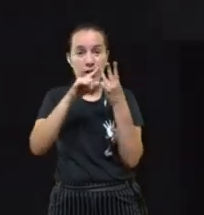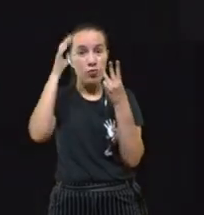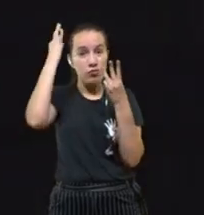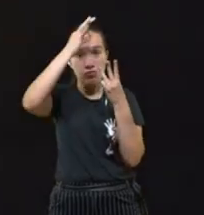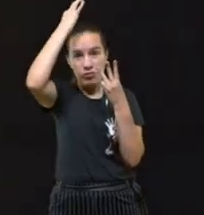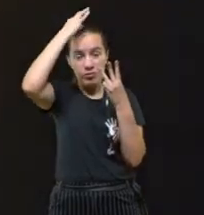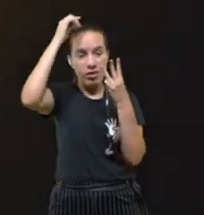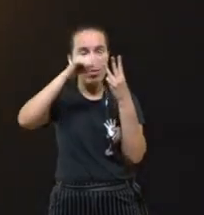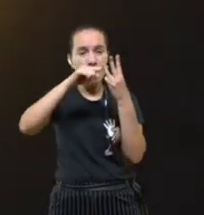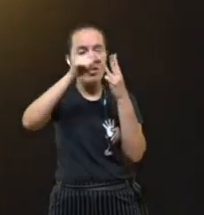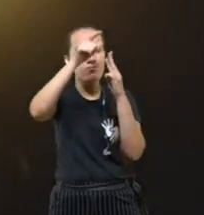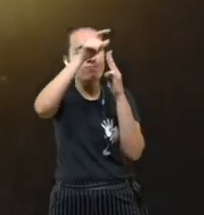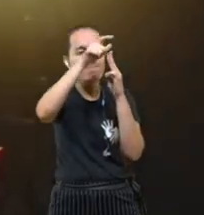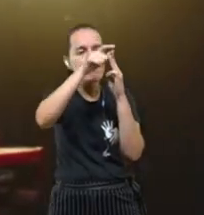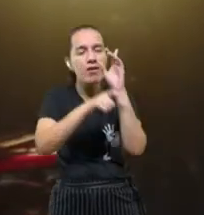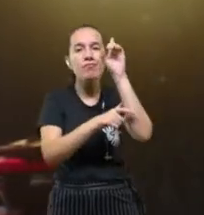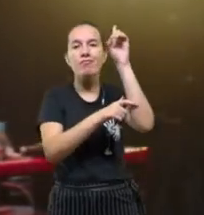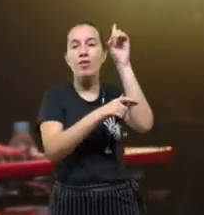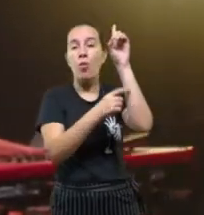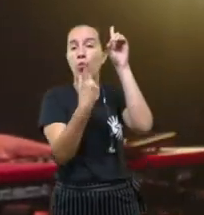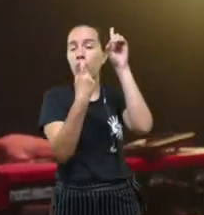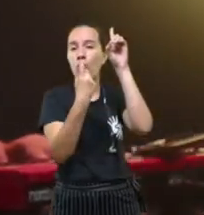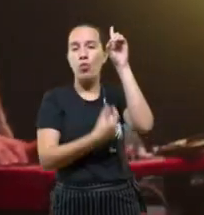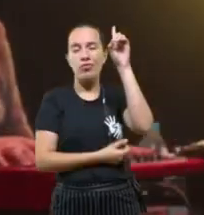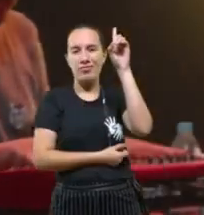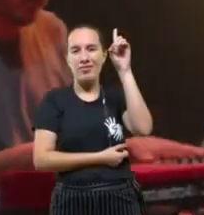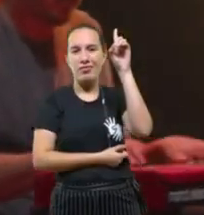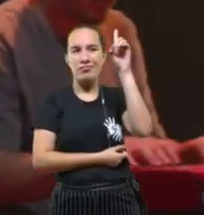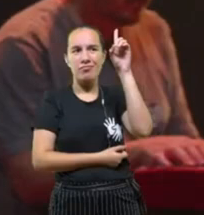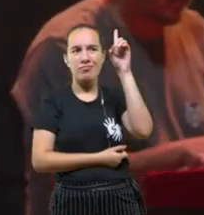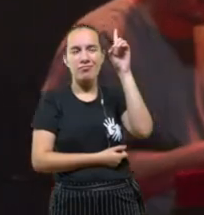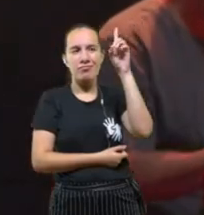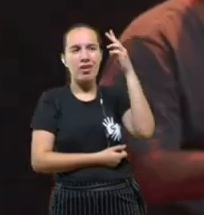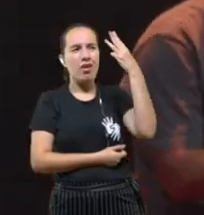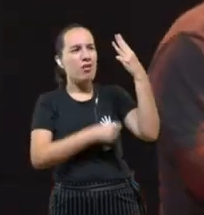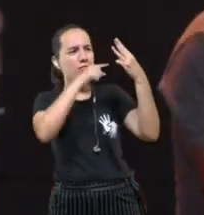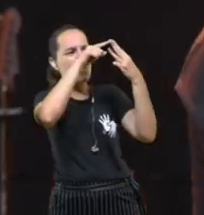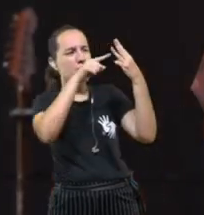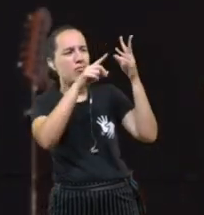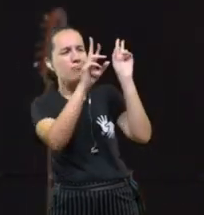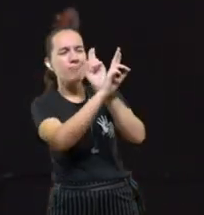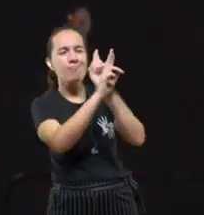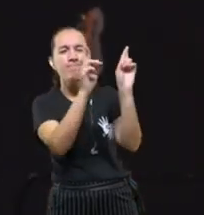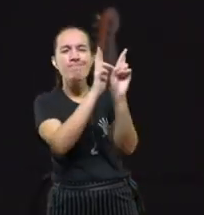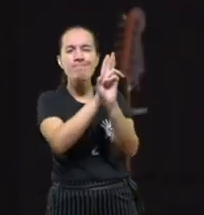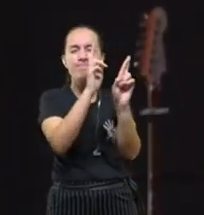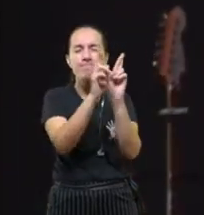relacionando por toda a eternidade passada. Mas aqui Jesus fala: